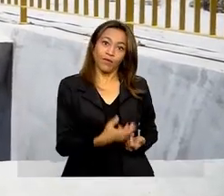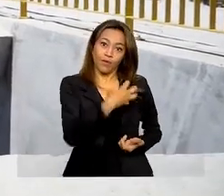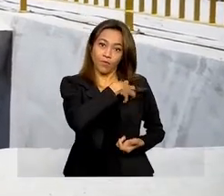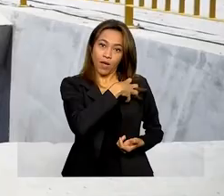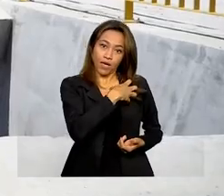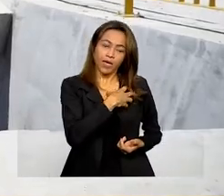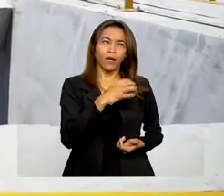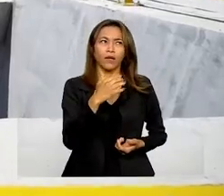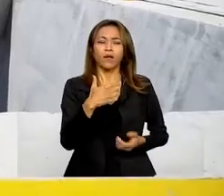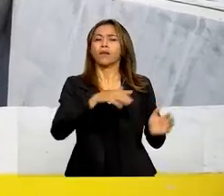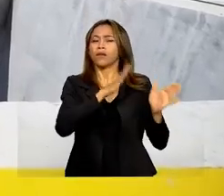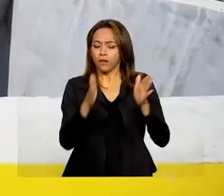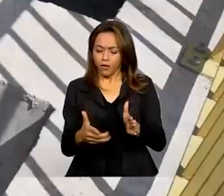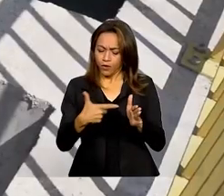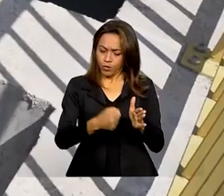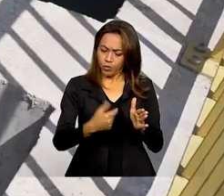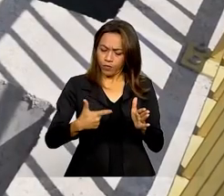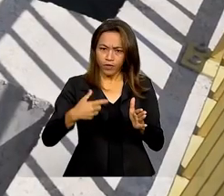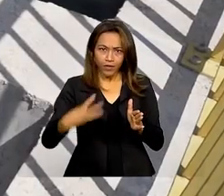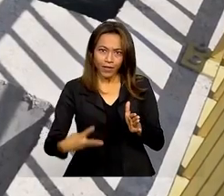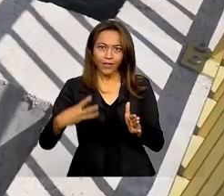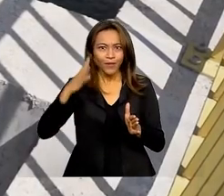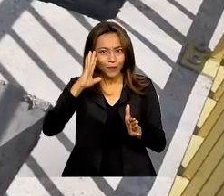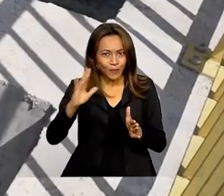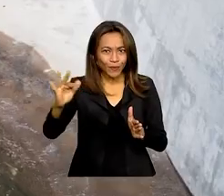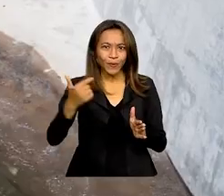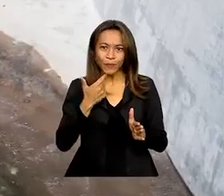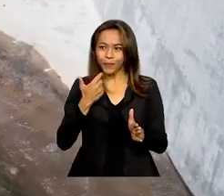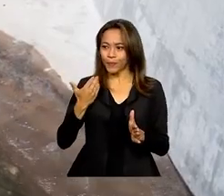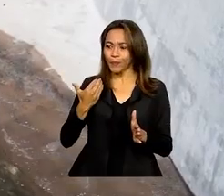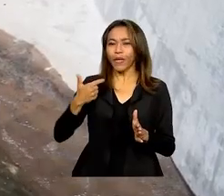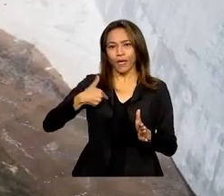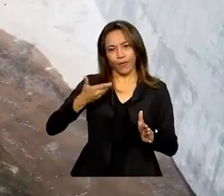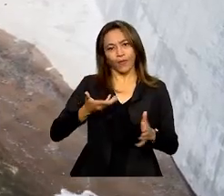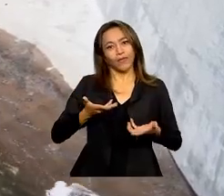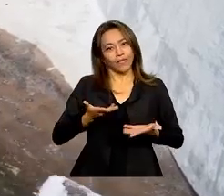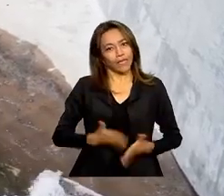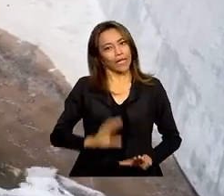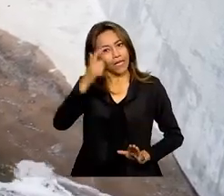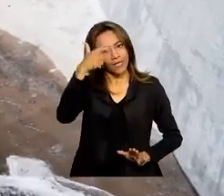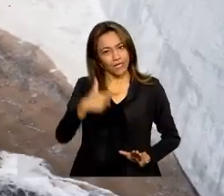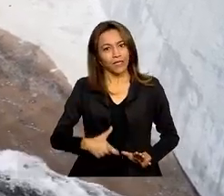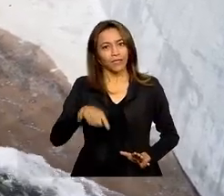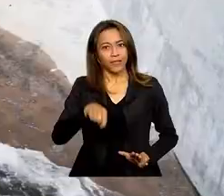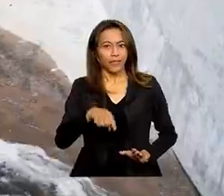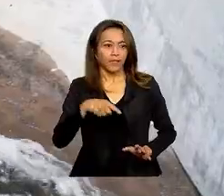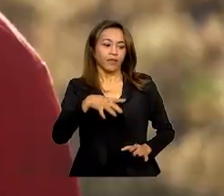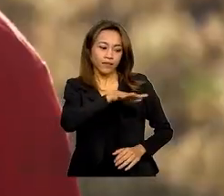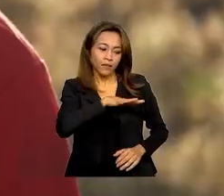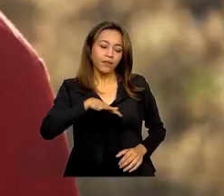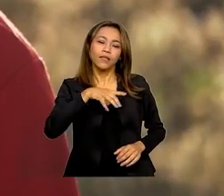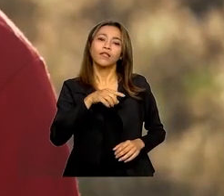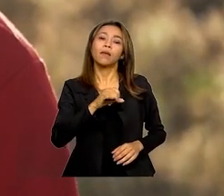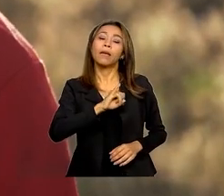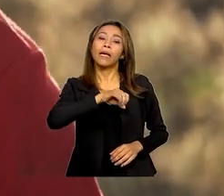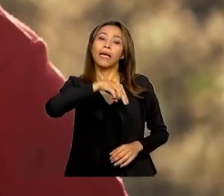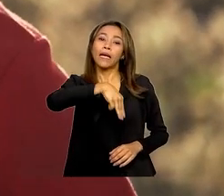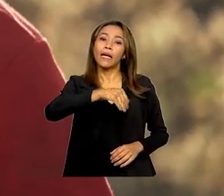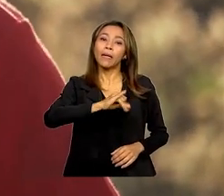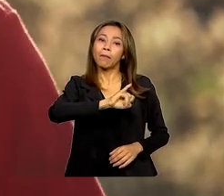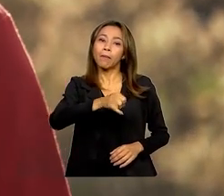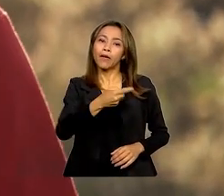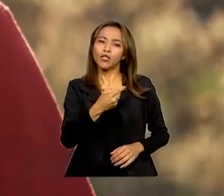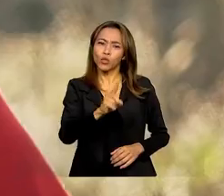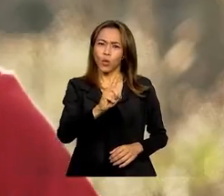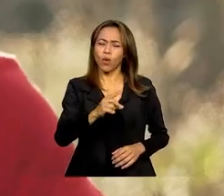E 2023, esse sonho próximo, né? Eu sou nascido e criado em Major Salles. A gente já passou aqui